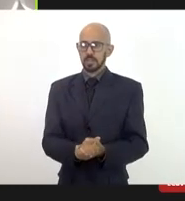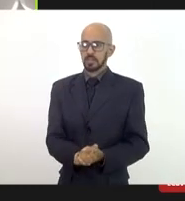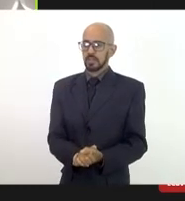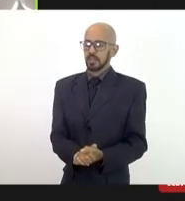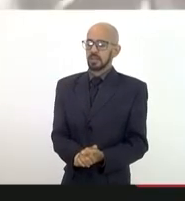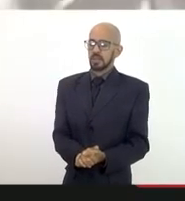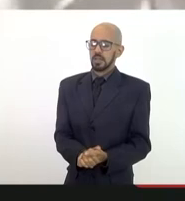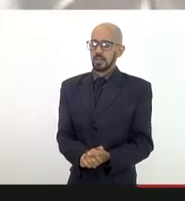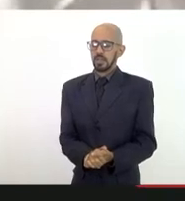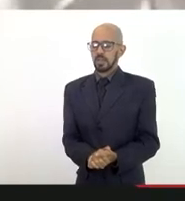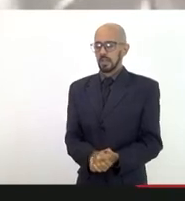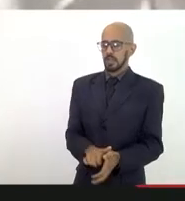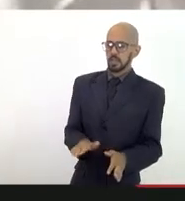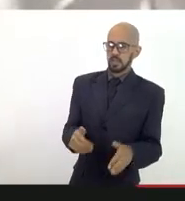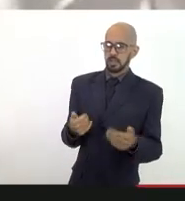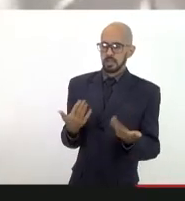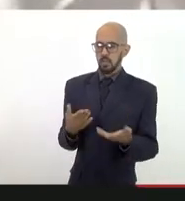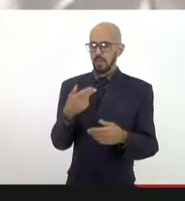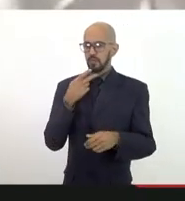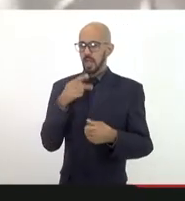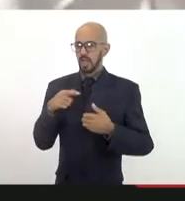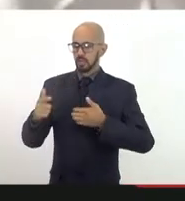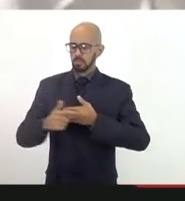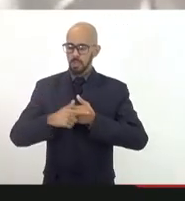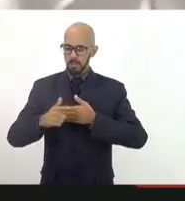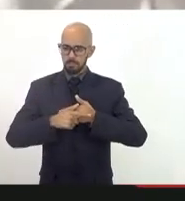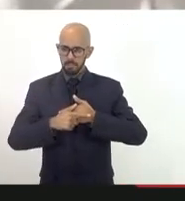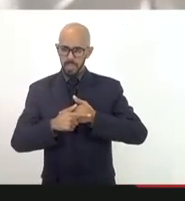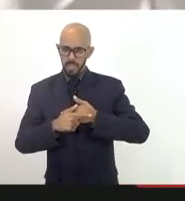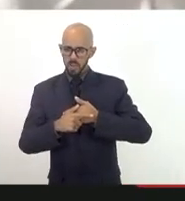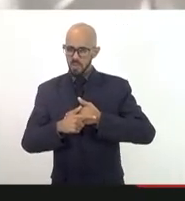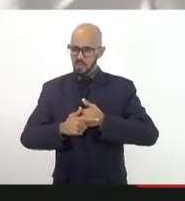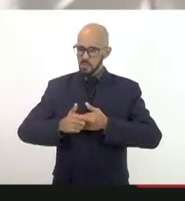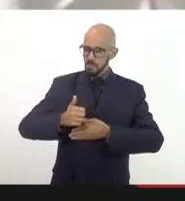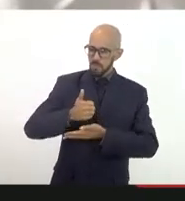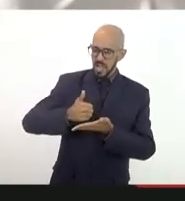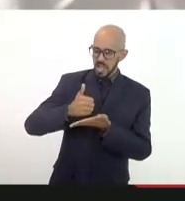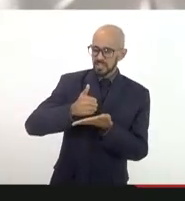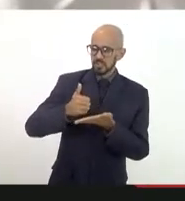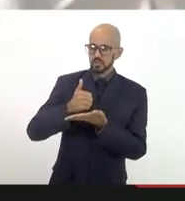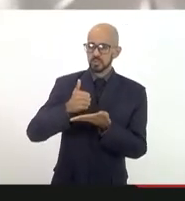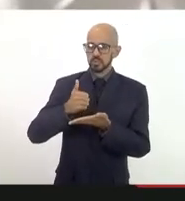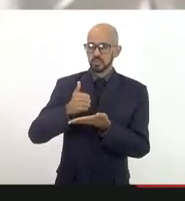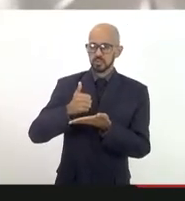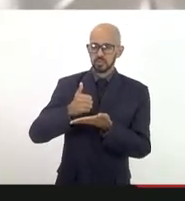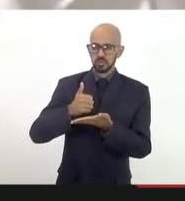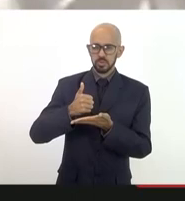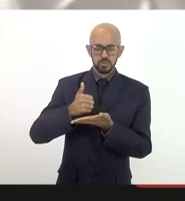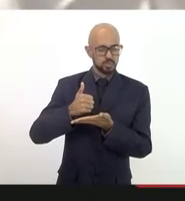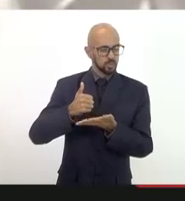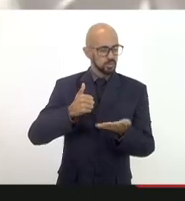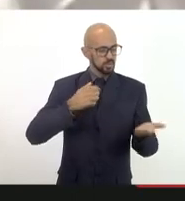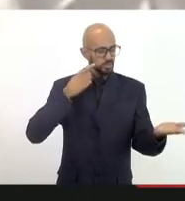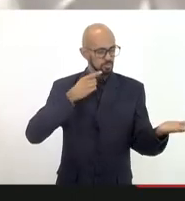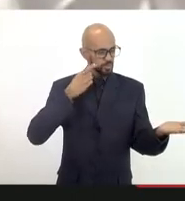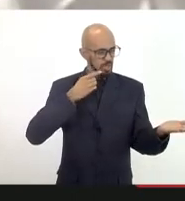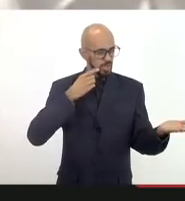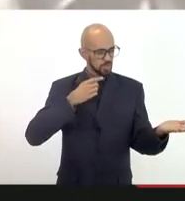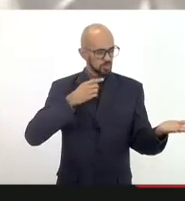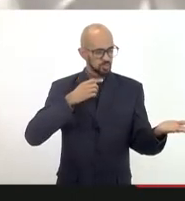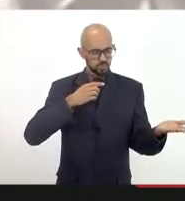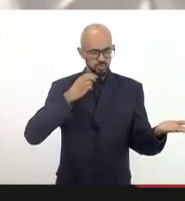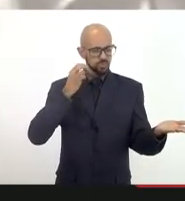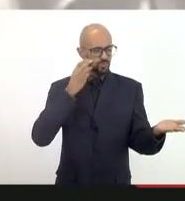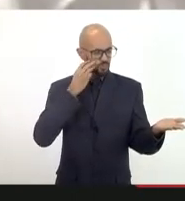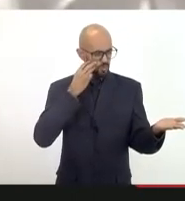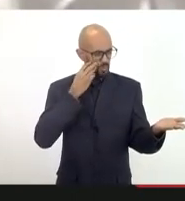Destacando aqui o papel fundamental, deputado Valdeque Carneiro, Carlos Basília, vereador Paulo